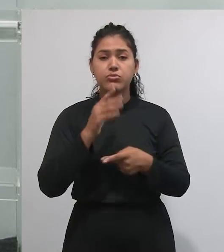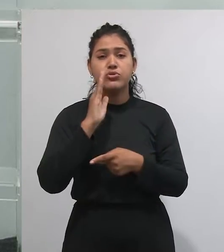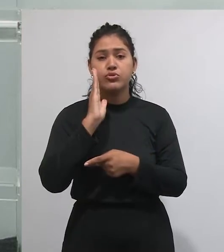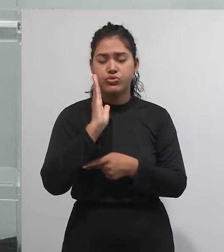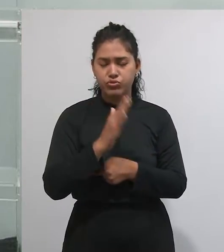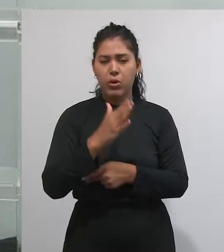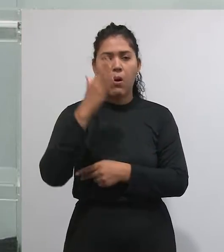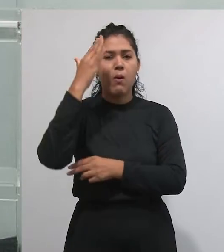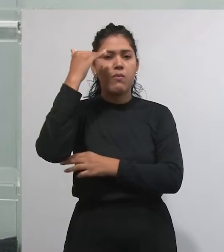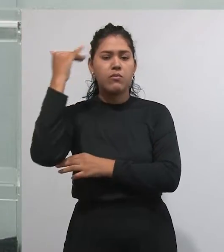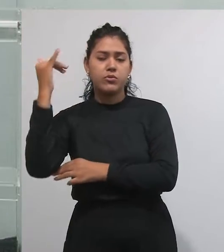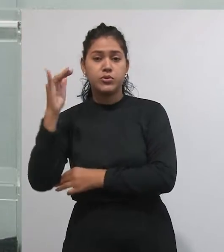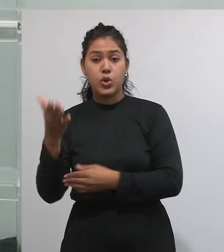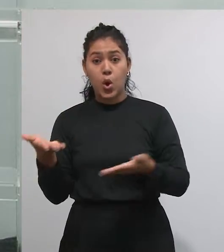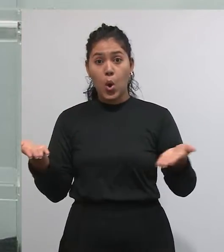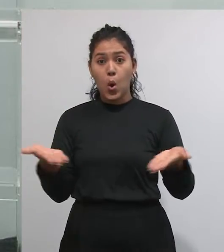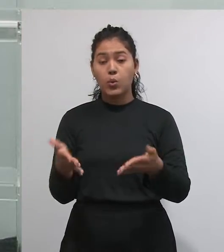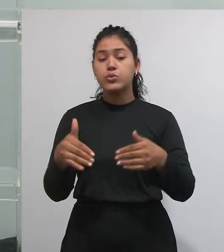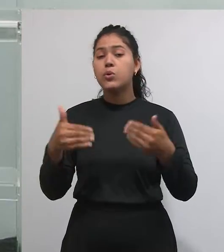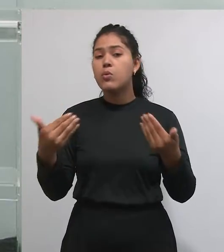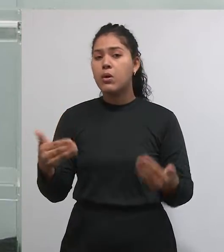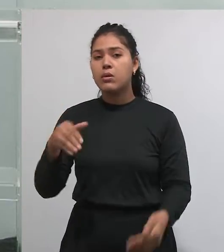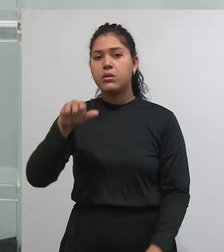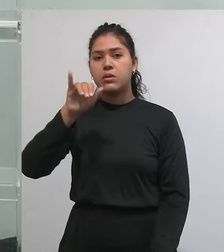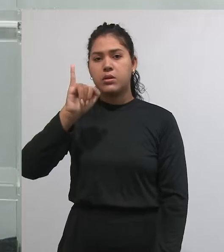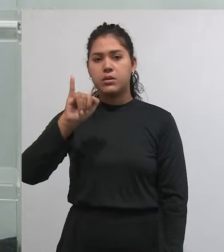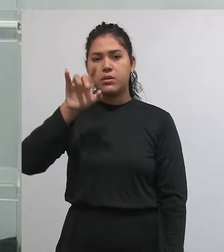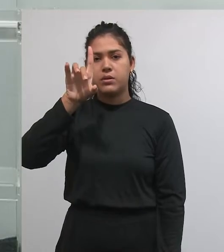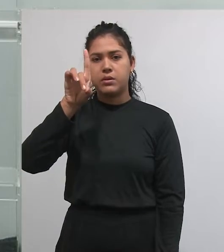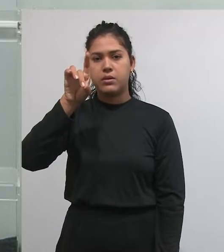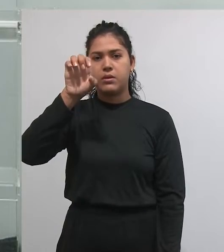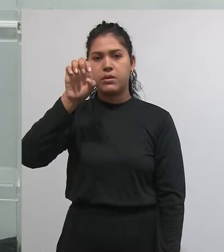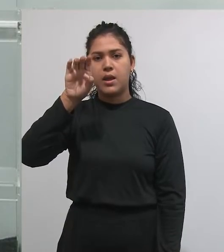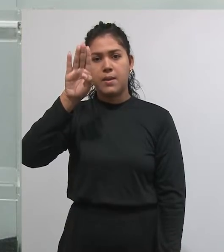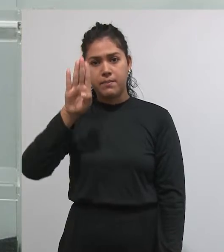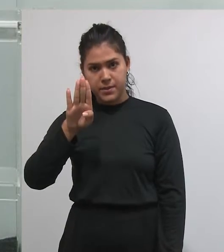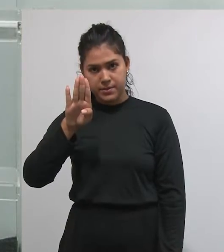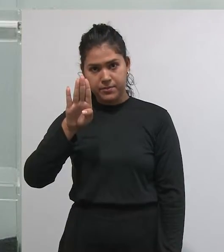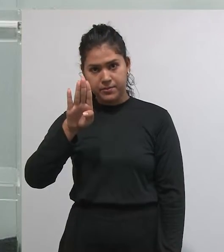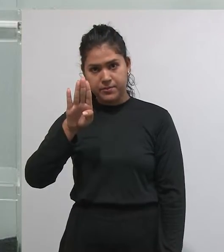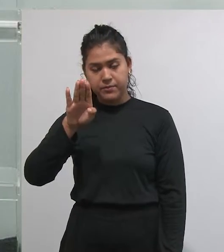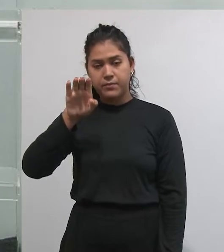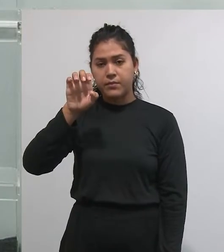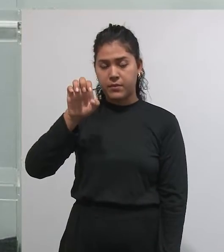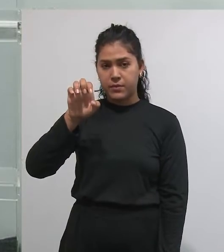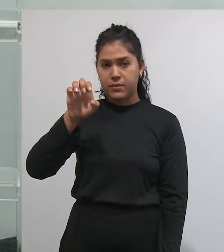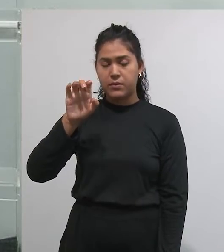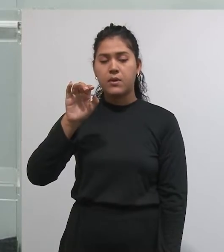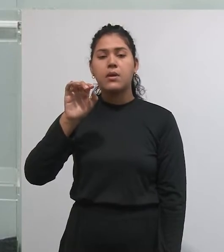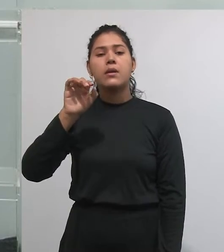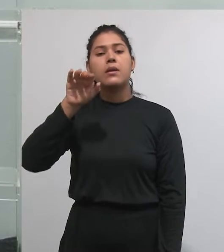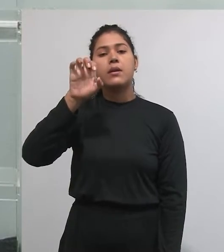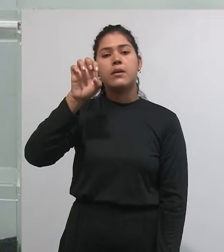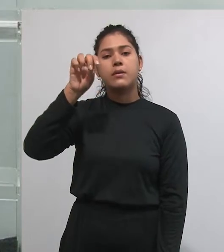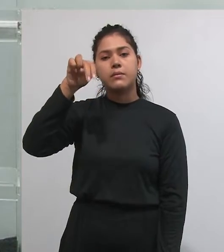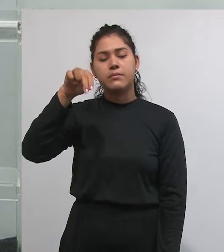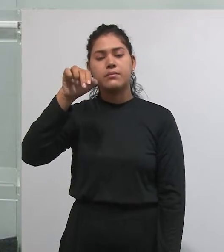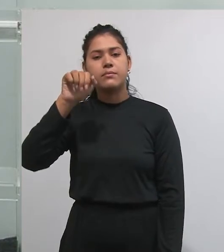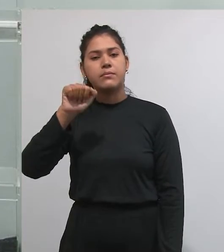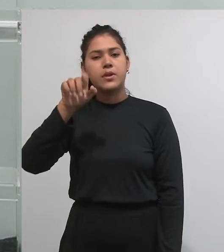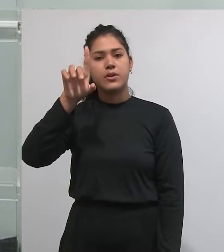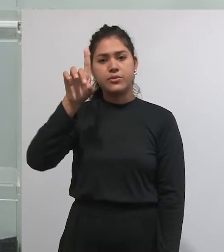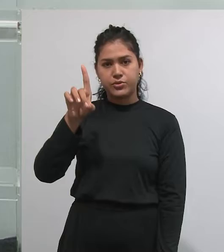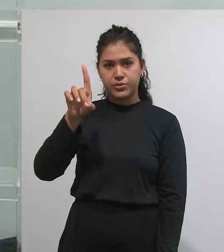são esses que hoje o IDEB, o Enem e o ENAD. O Enem até ele tem uma proposta na